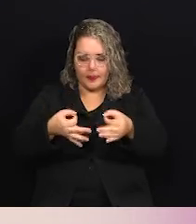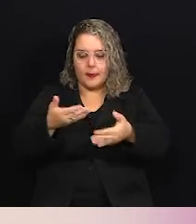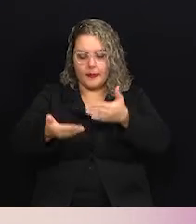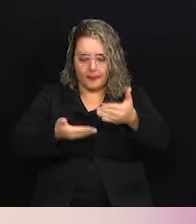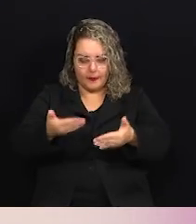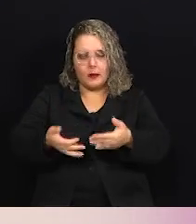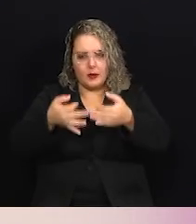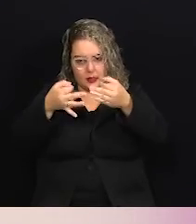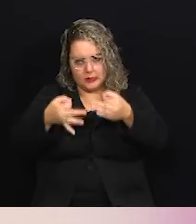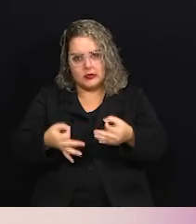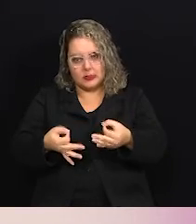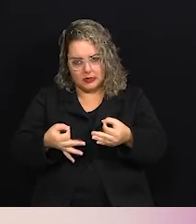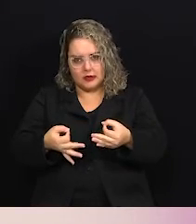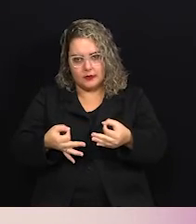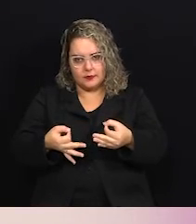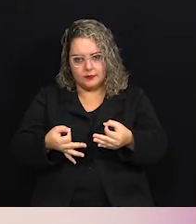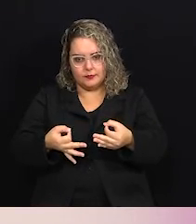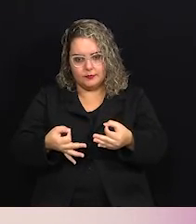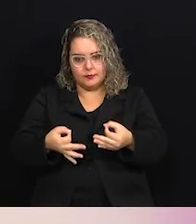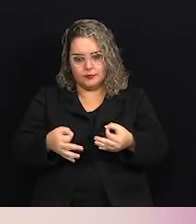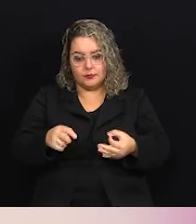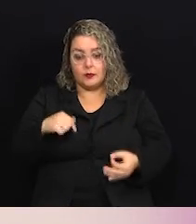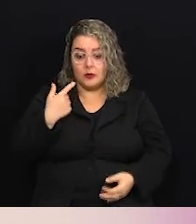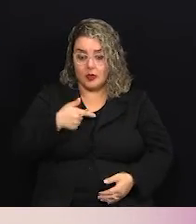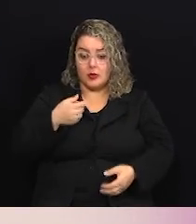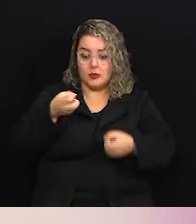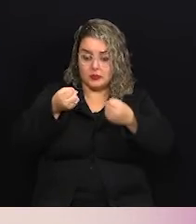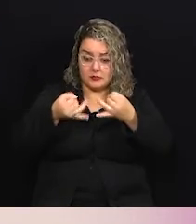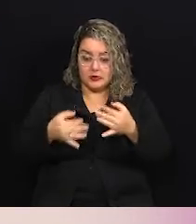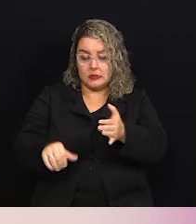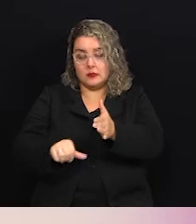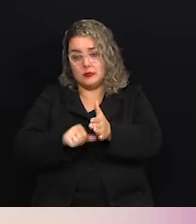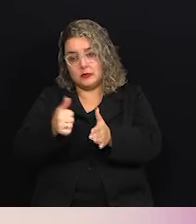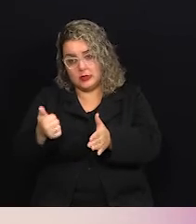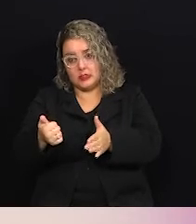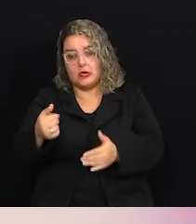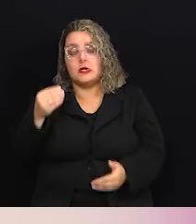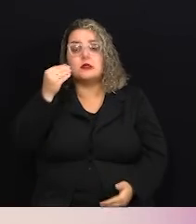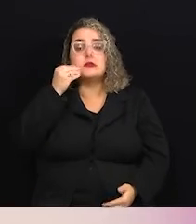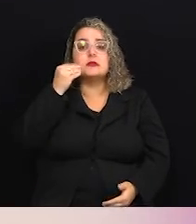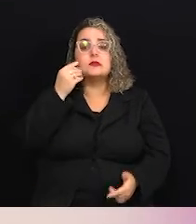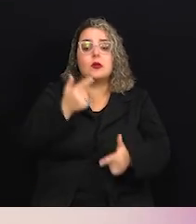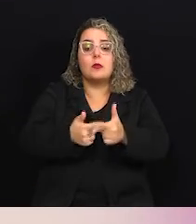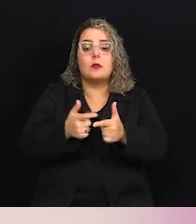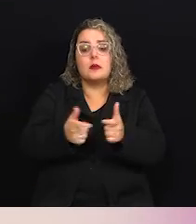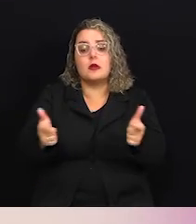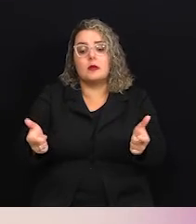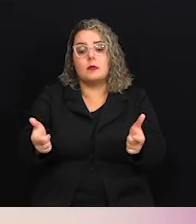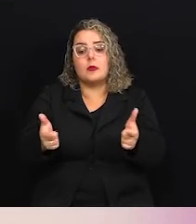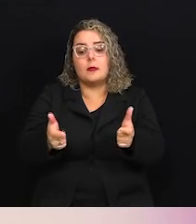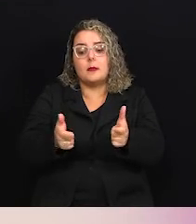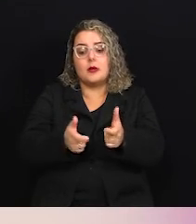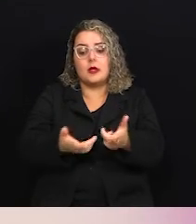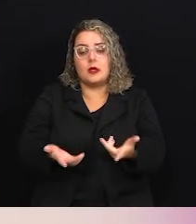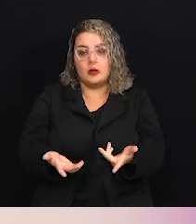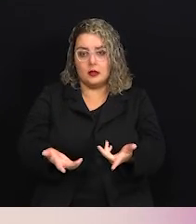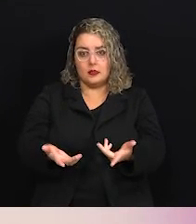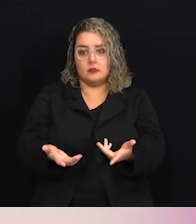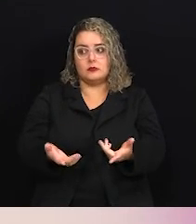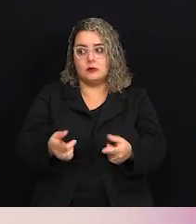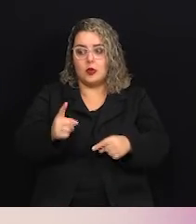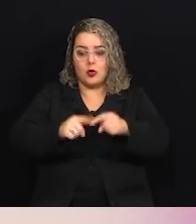diagnóstico adequado, o tratamento adequado. O que nós orientamos primeiro é tentar minimizar a quantidade